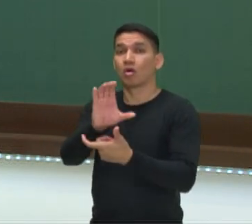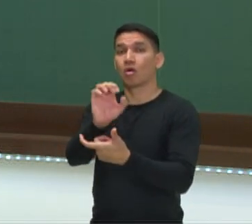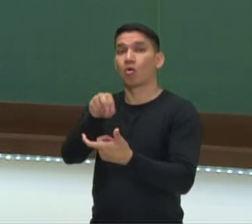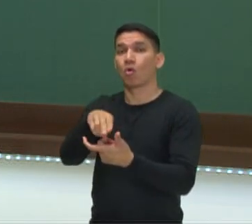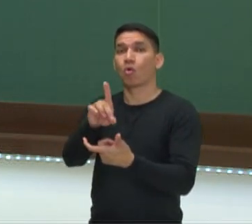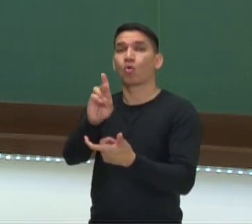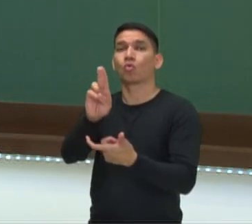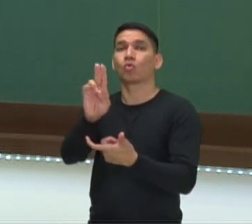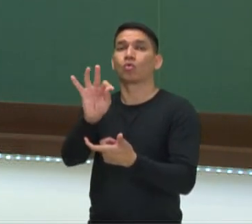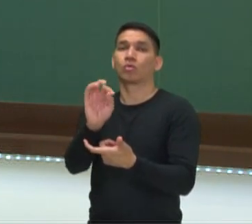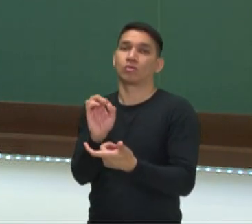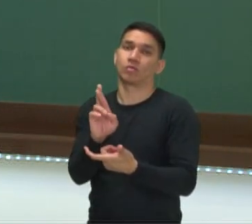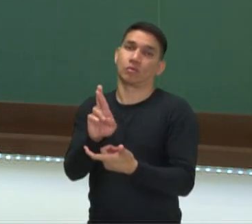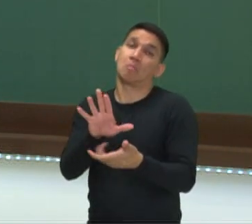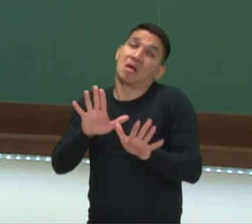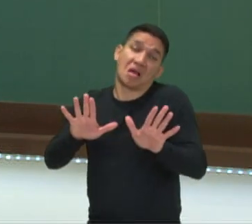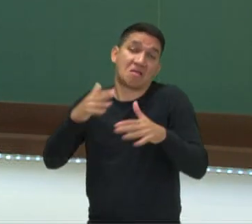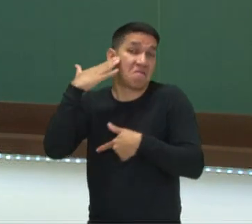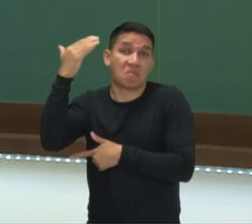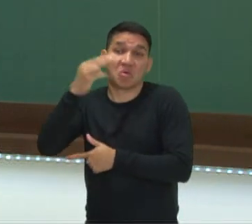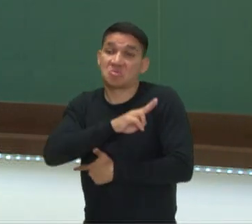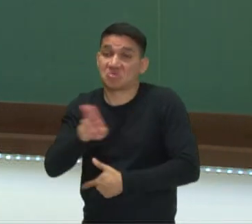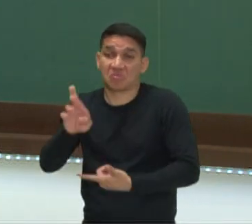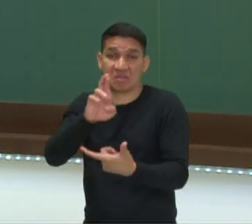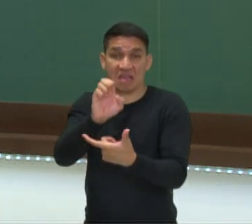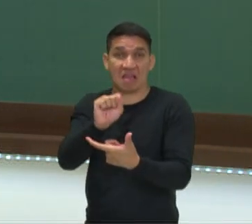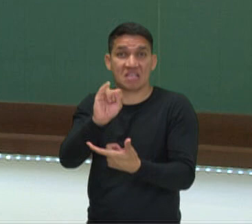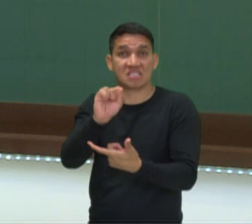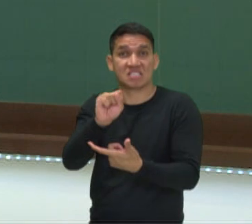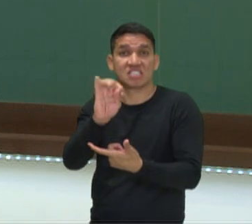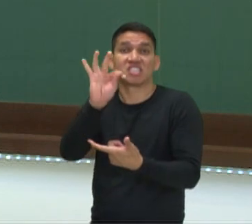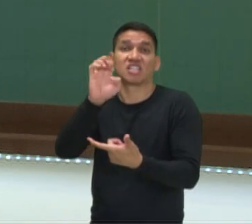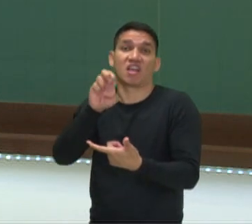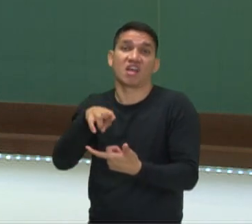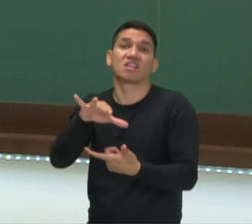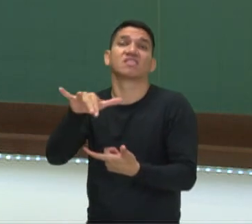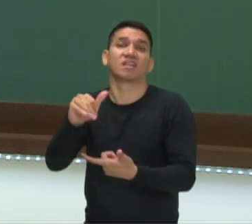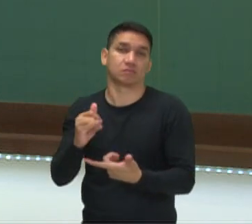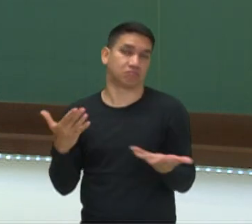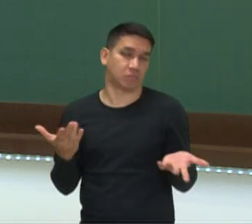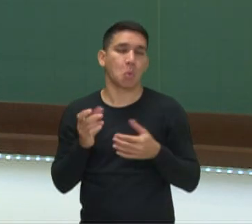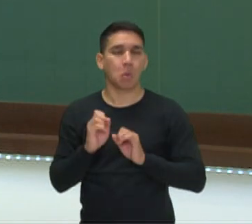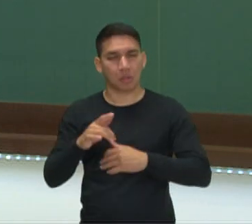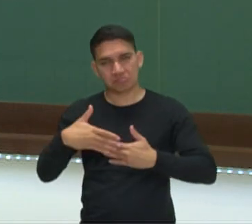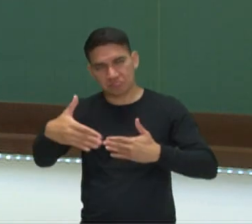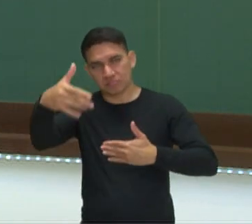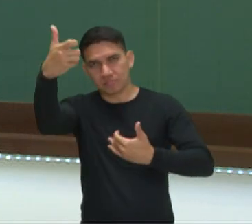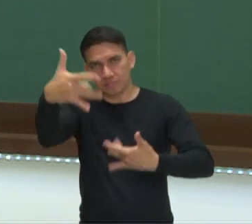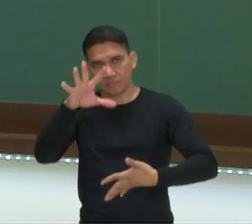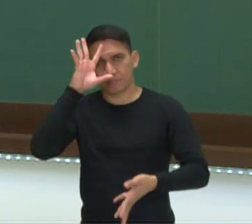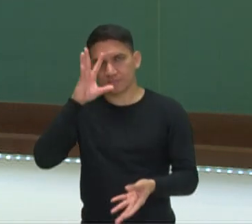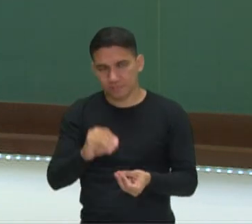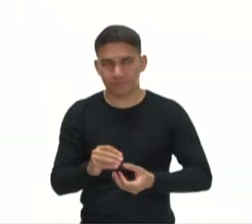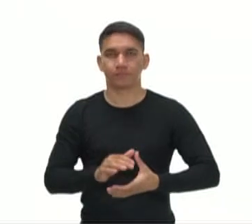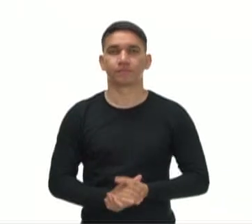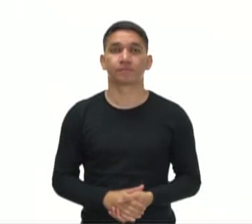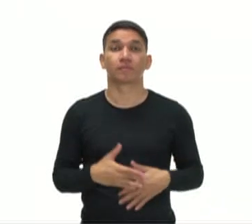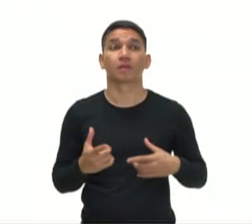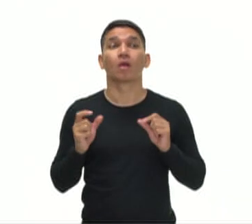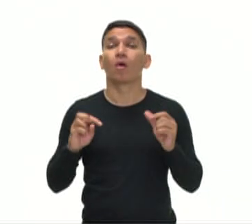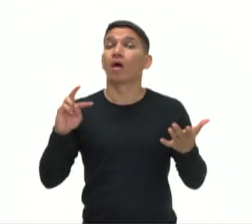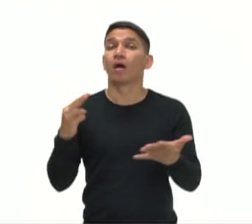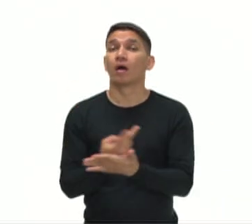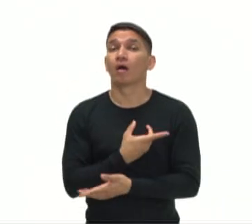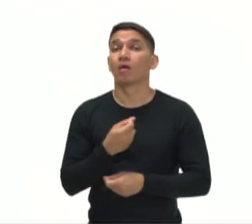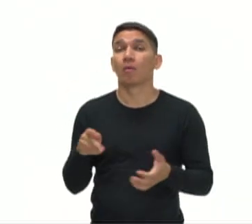já popularizou, todo mundo chama de resistência, tá? E vamos entender isso mais para frente. Bom, o que acontece